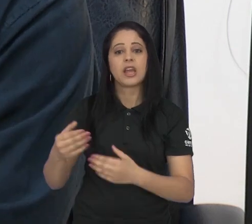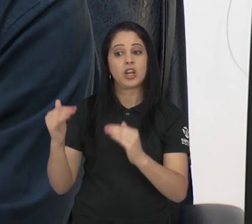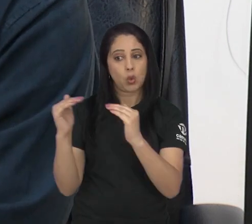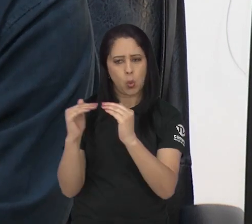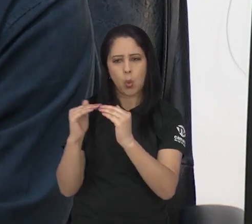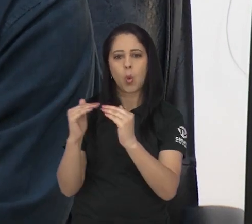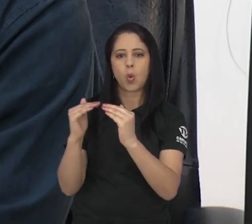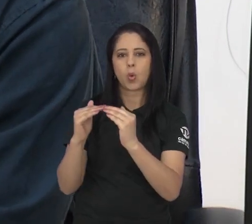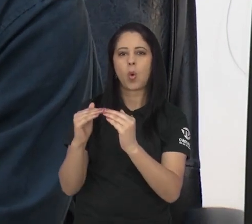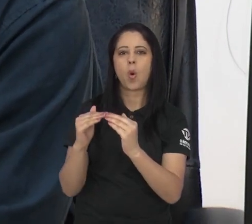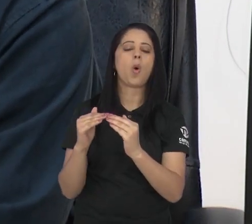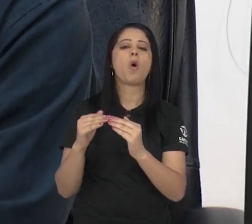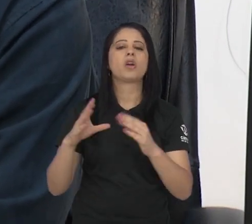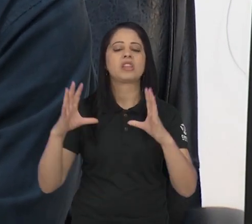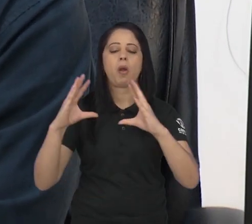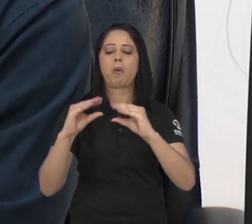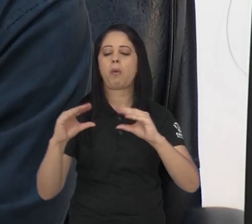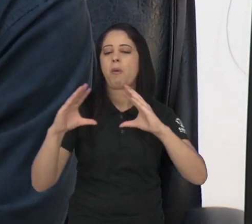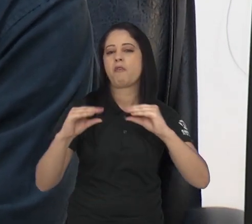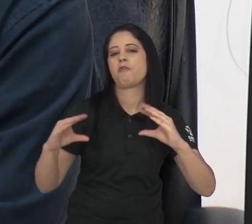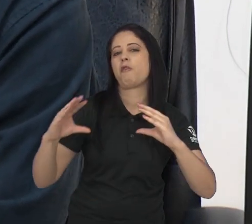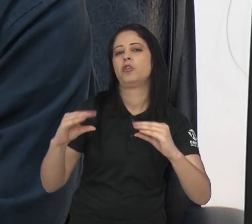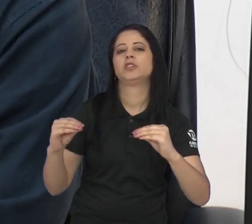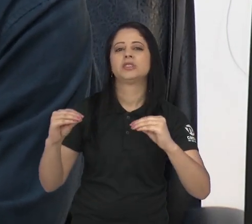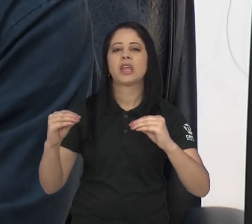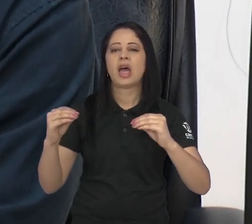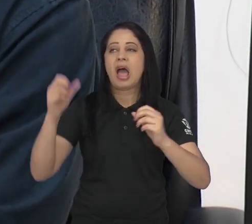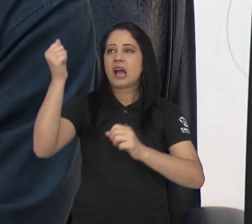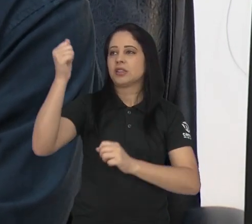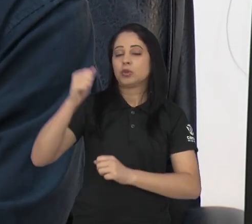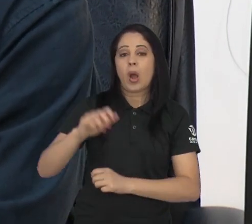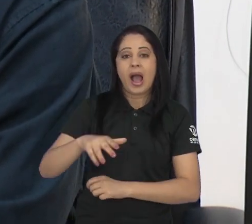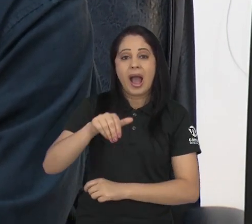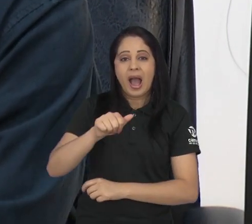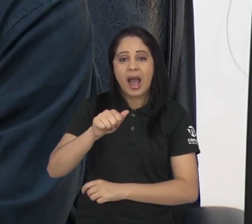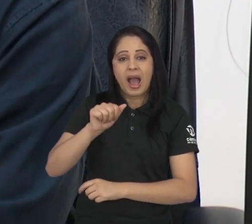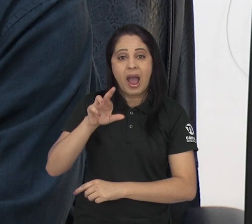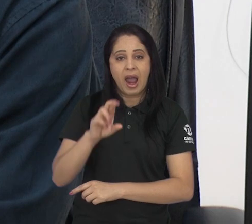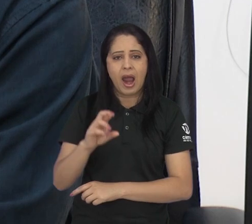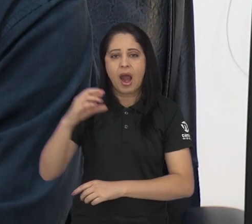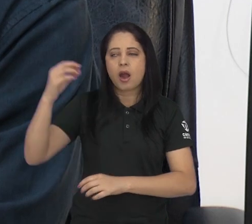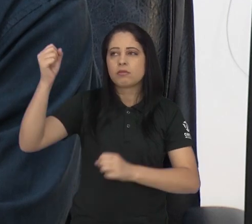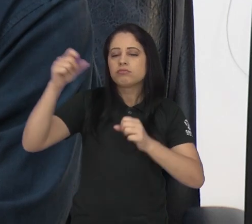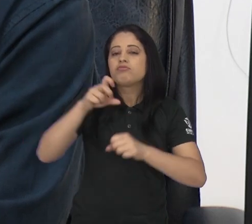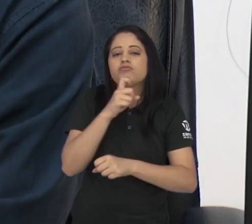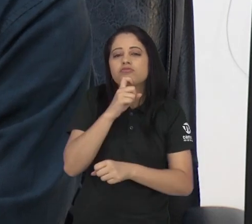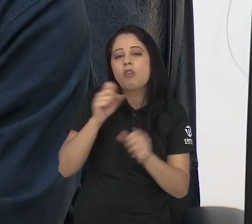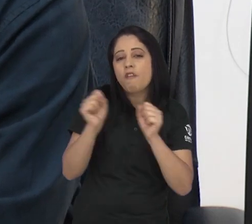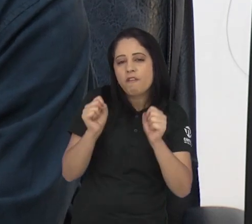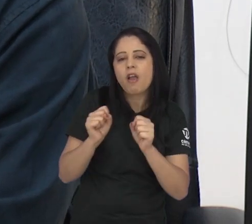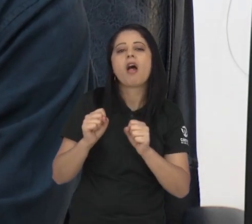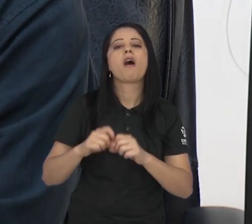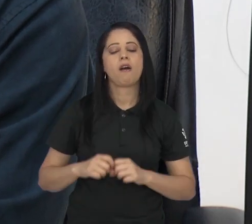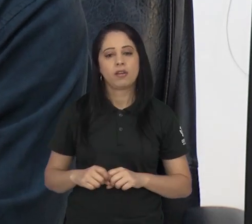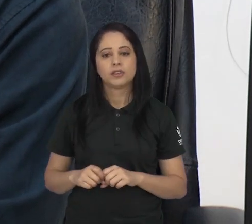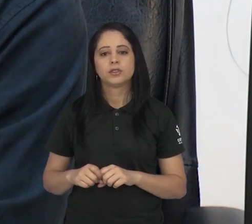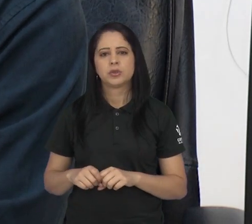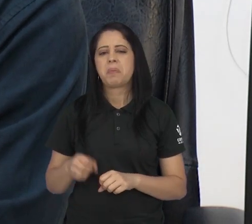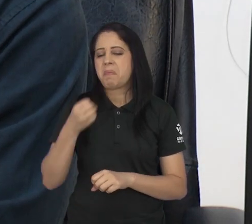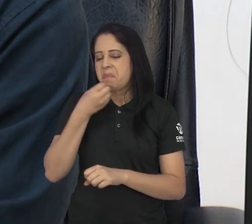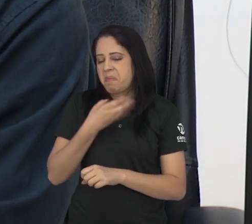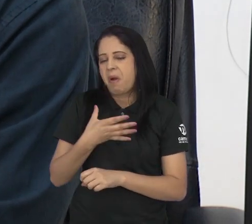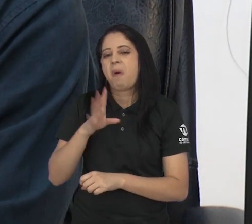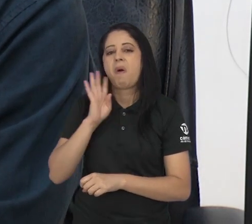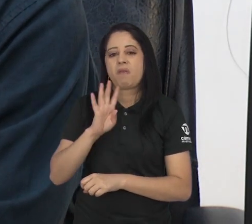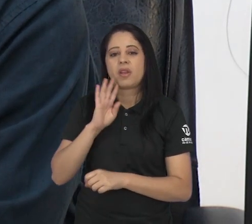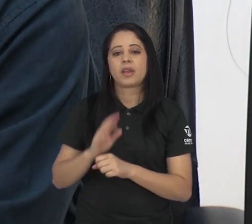o carro confortável com ar condicionado piso rebaixado enfim muito bacana e